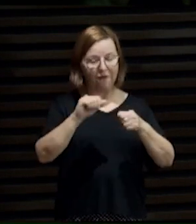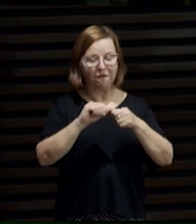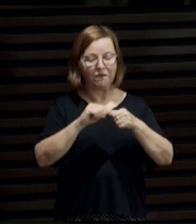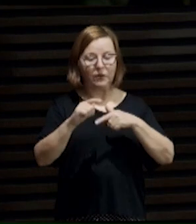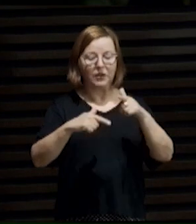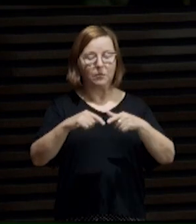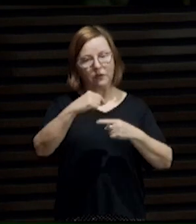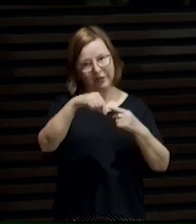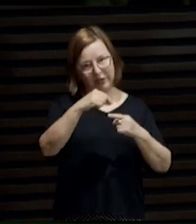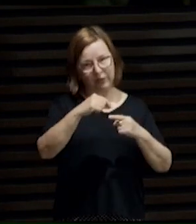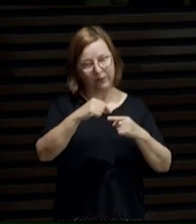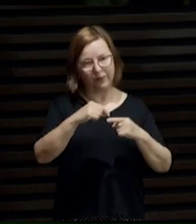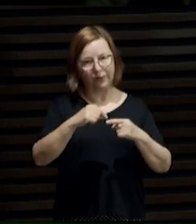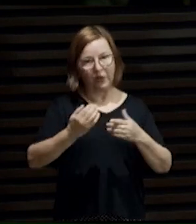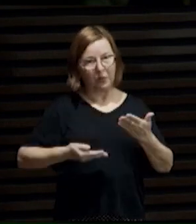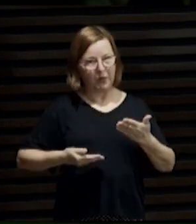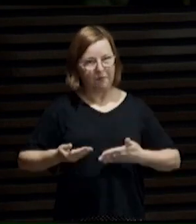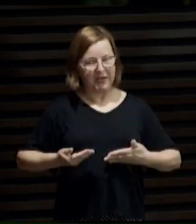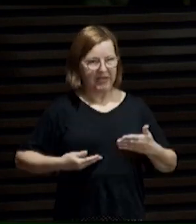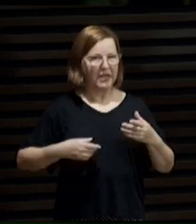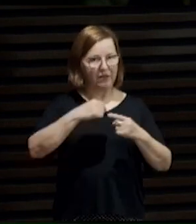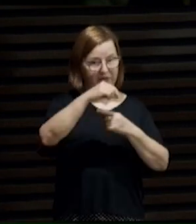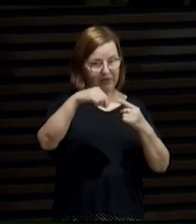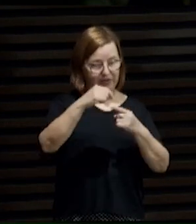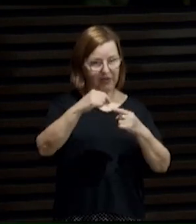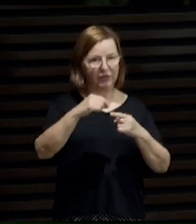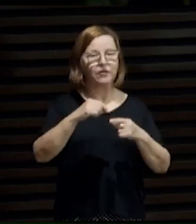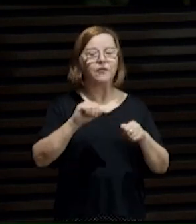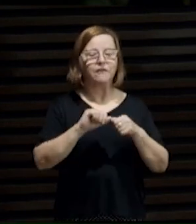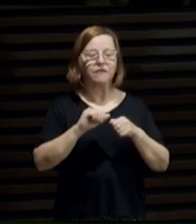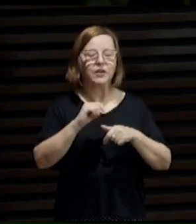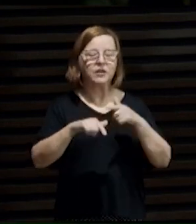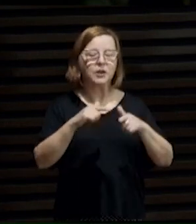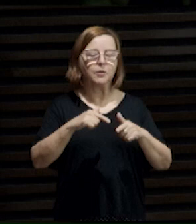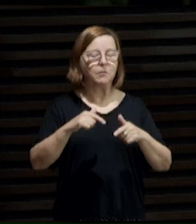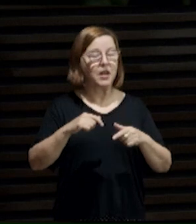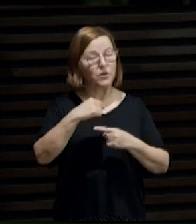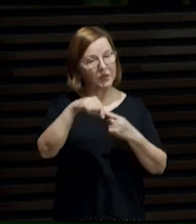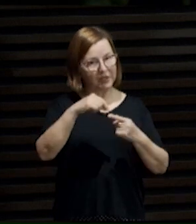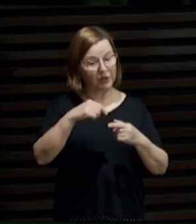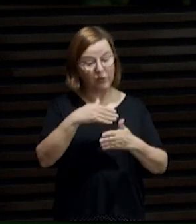O empregado santo trabalha de maneira santa. E tudo isso glorifica o nome do Senhor.